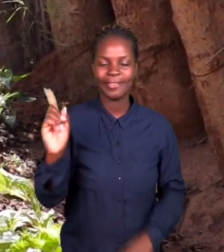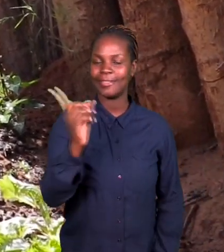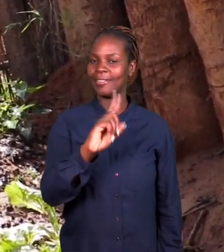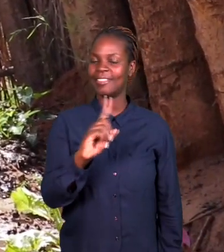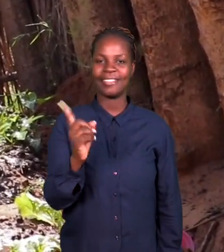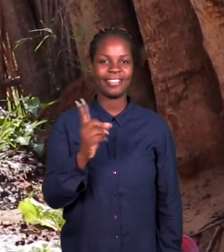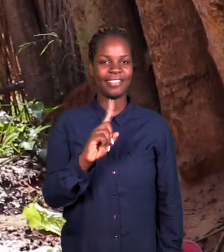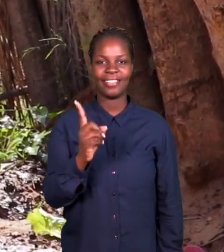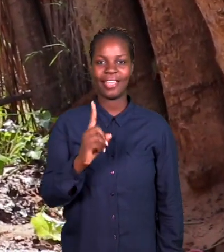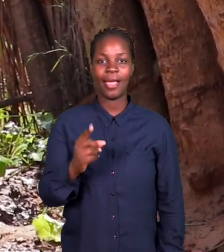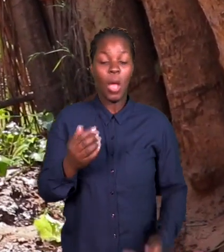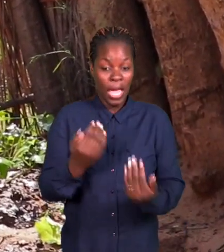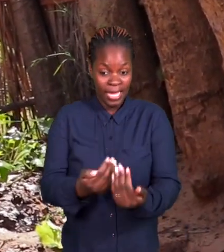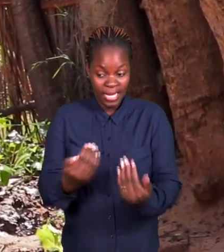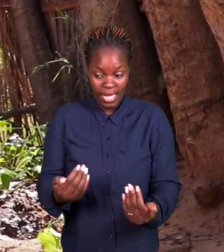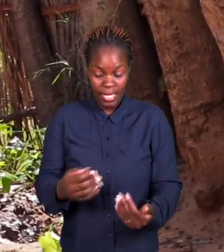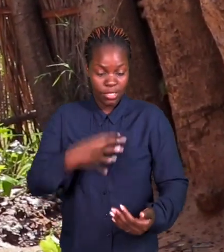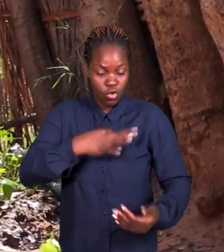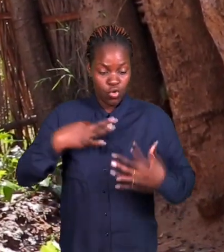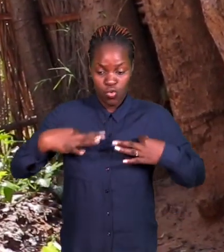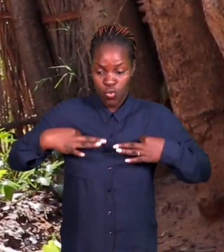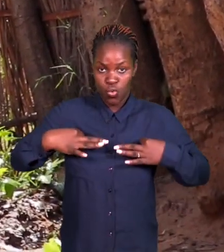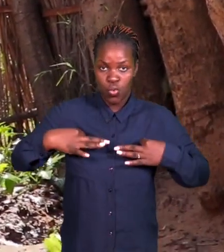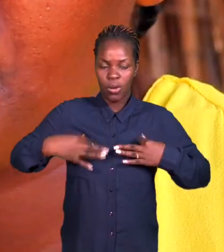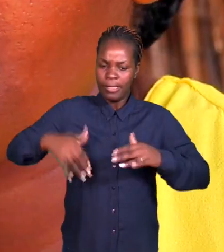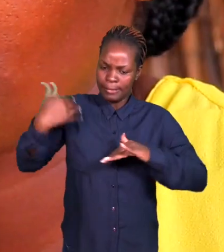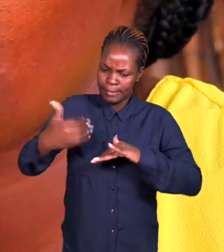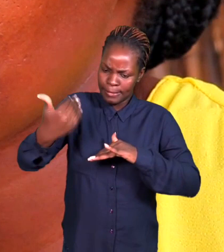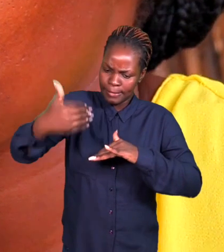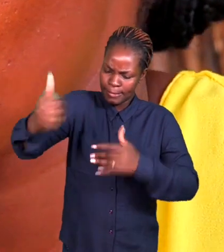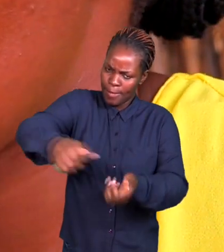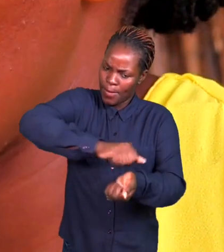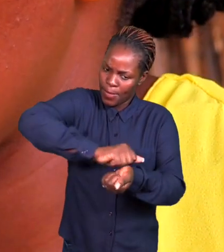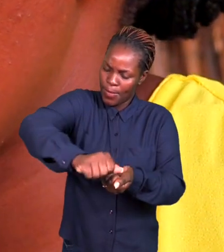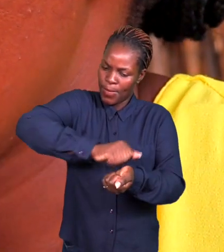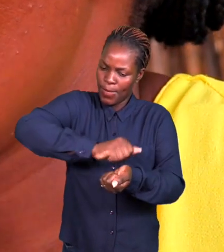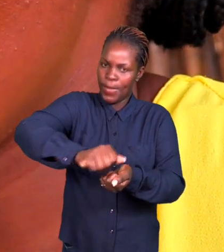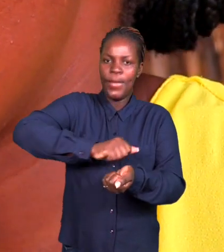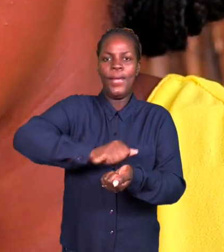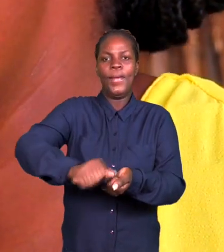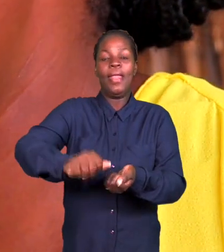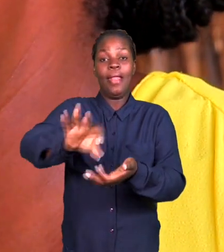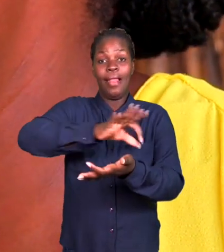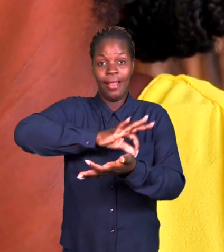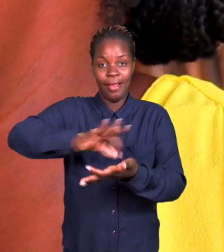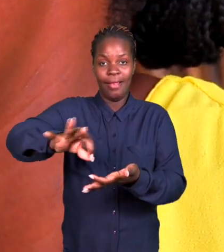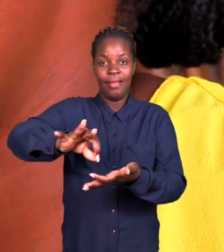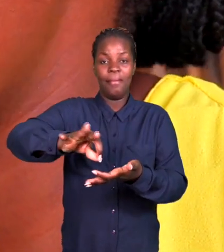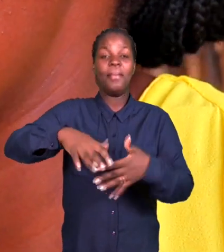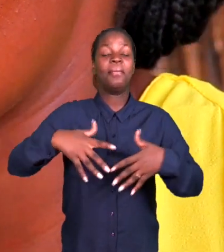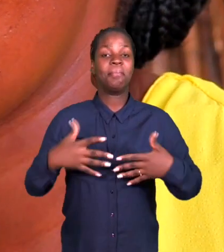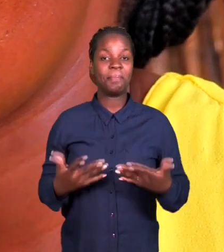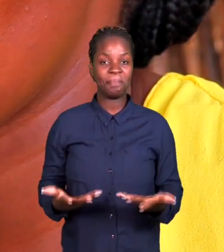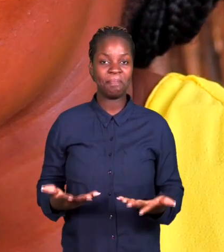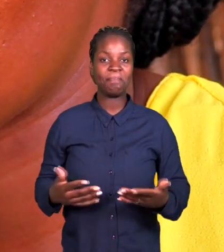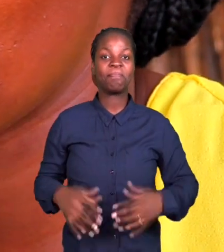dia, a roupa da criança não pode ficar todos os dias aí, ou, por exemplo, se fez xixi, não é deixar assim a criança durante o dia com